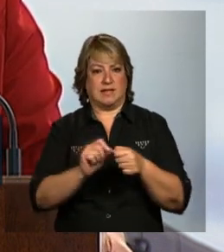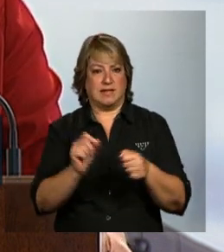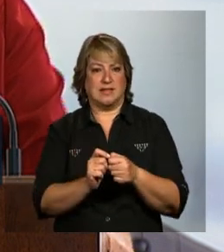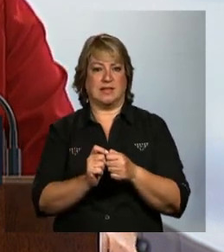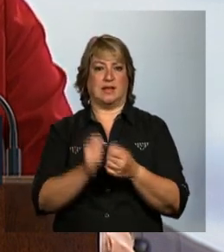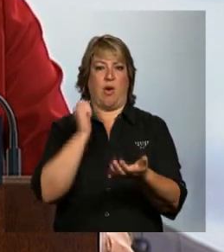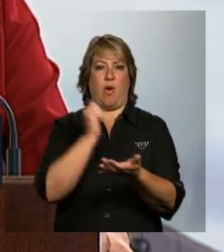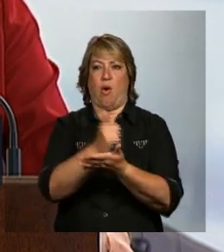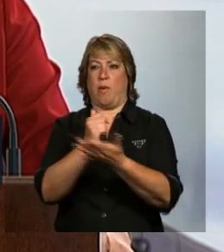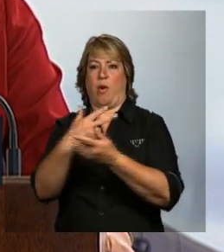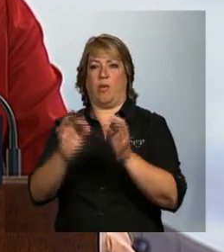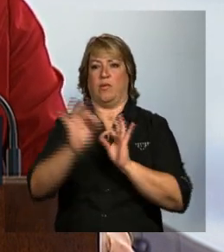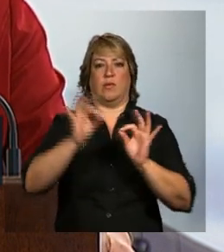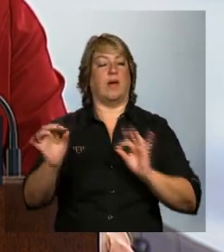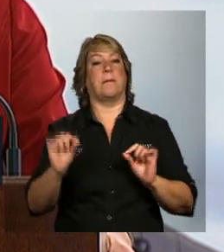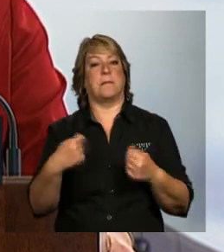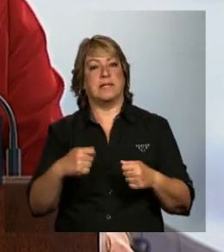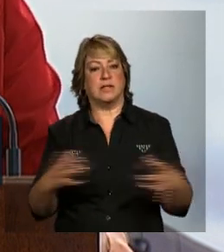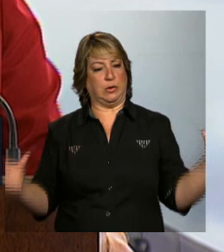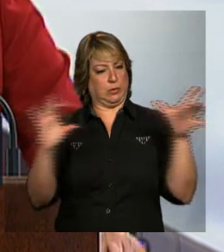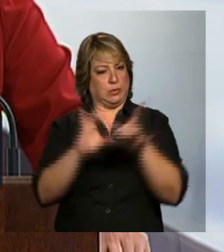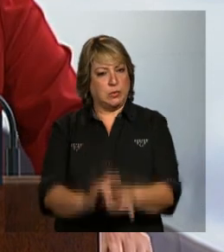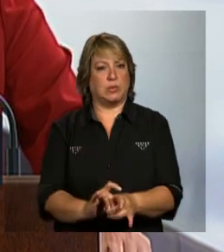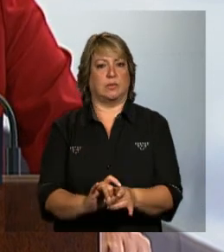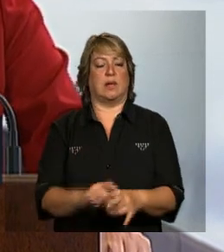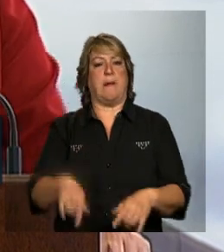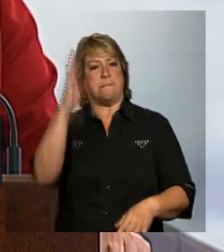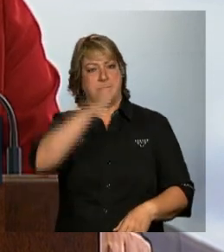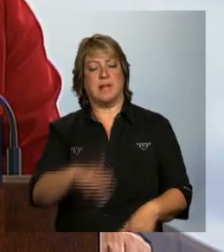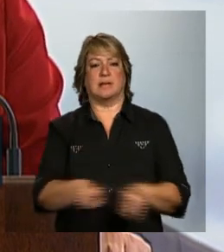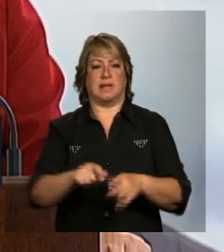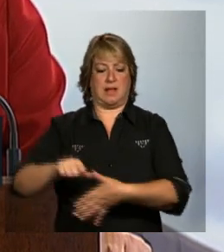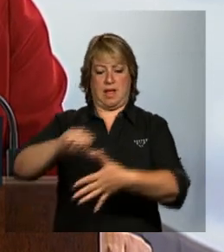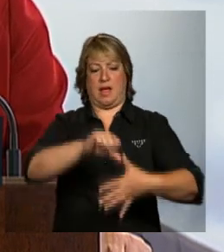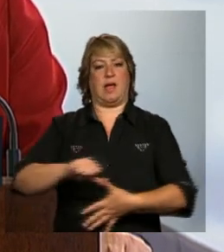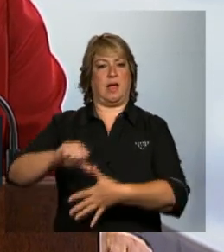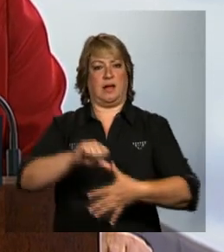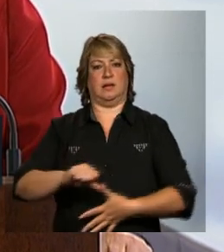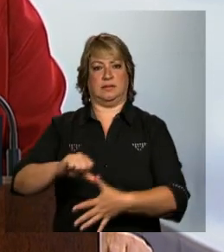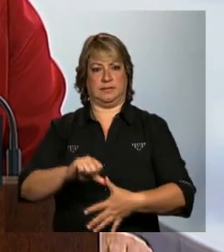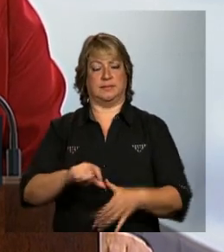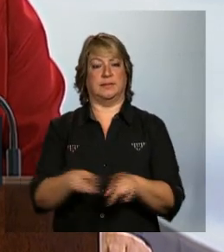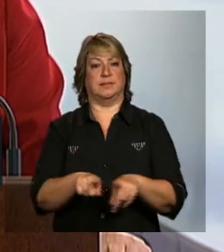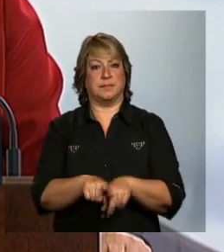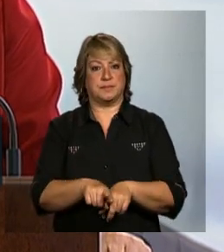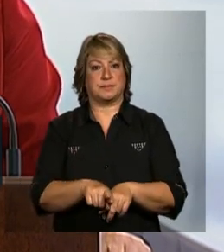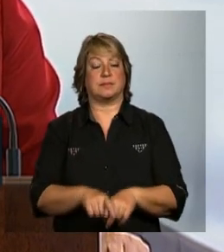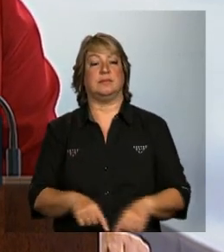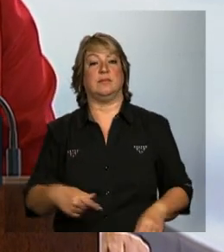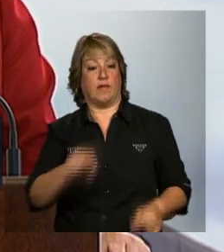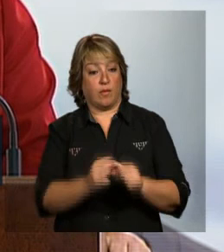de nosso país e da América Latina por uma empresa de planejamento e logística